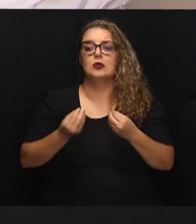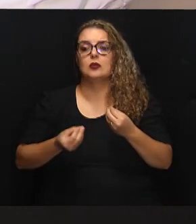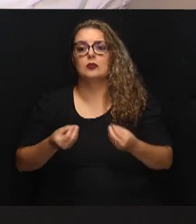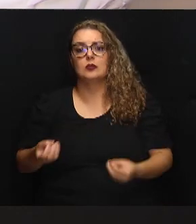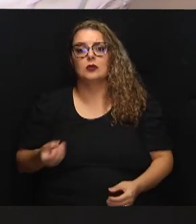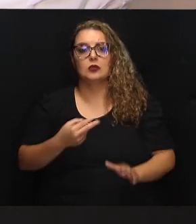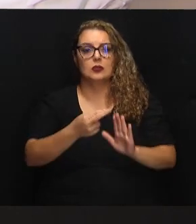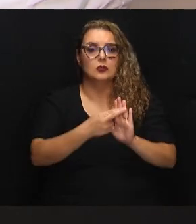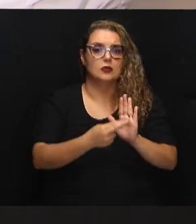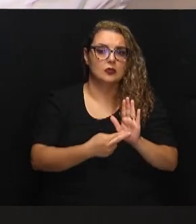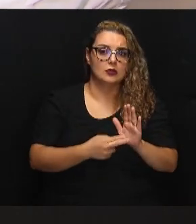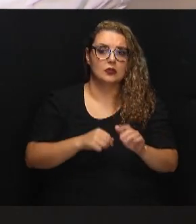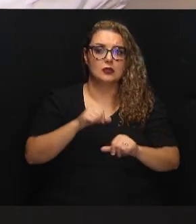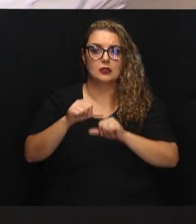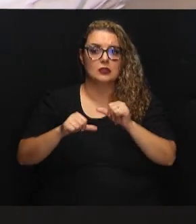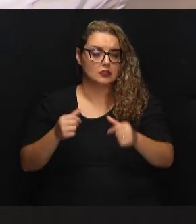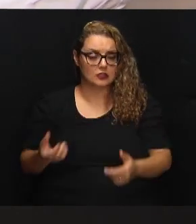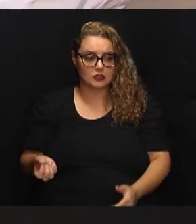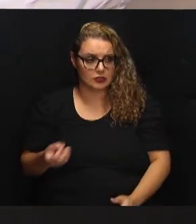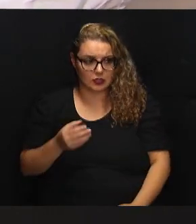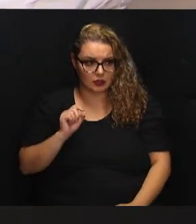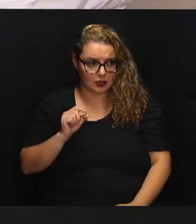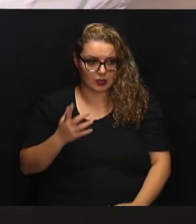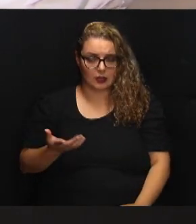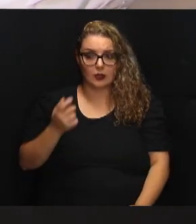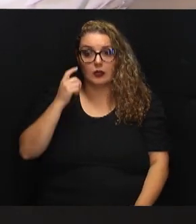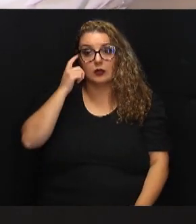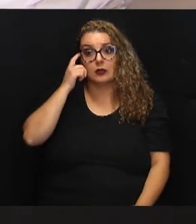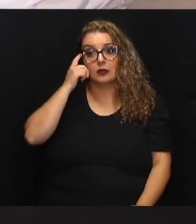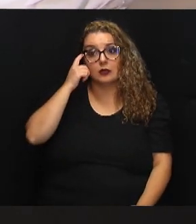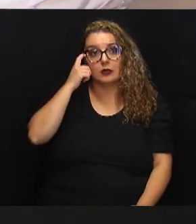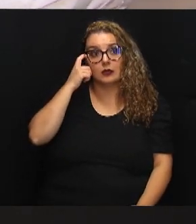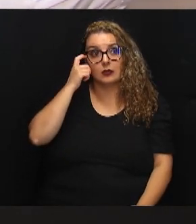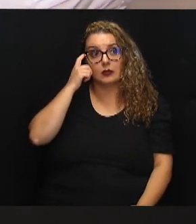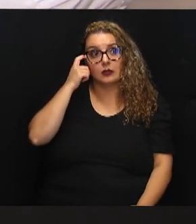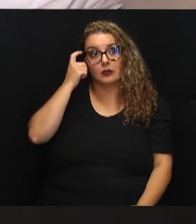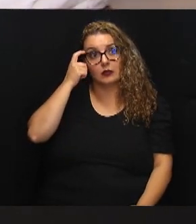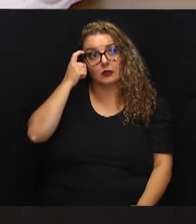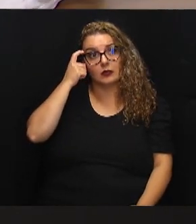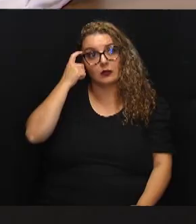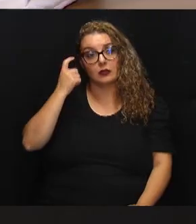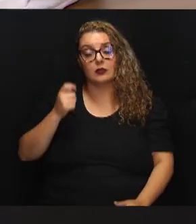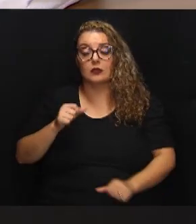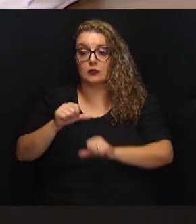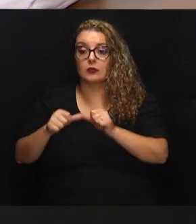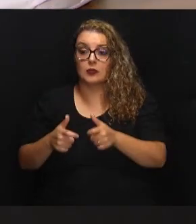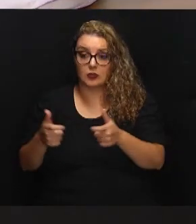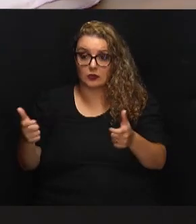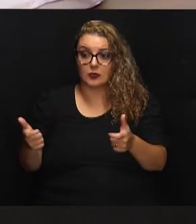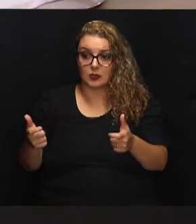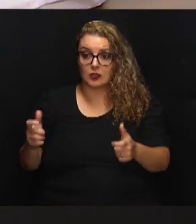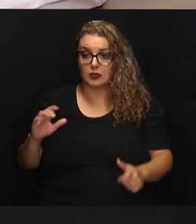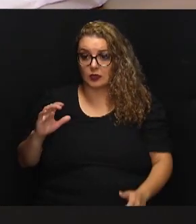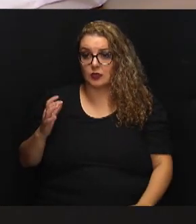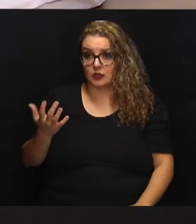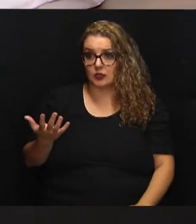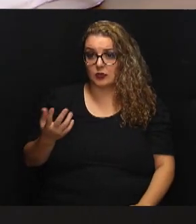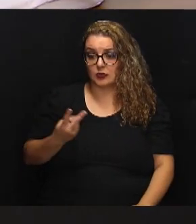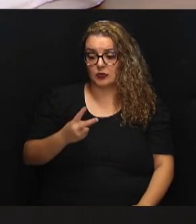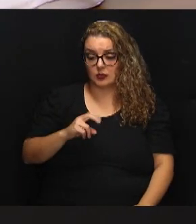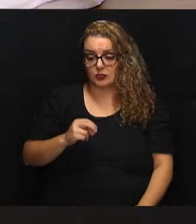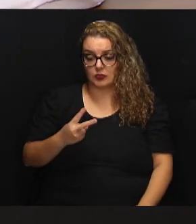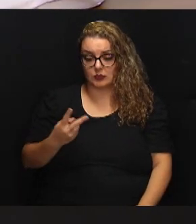Quais são essas mudanças? Perfeito. Essencialmente, as mudanças mais bruscas, né, consistentes, ocorreram então em 2024, que